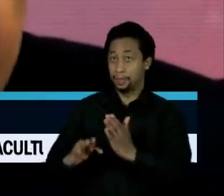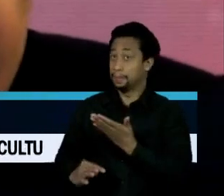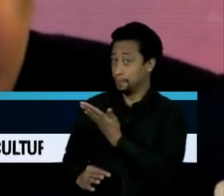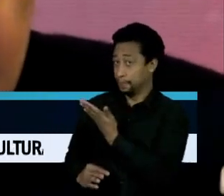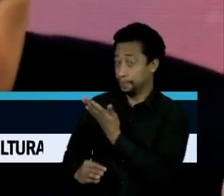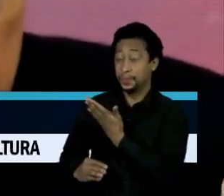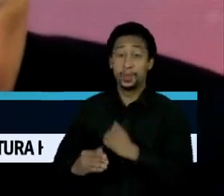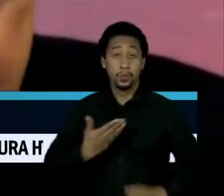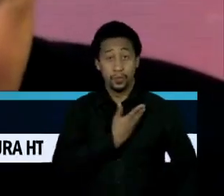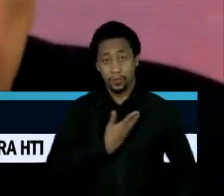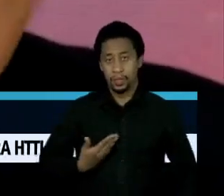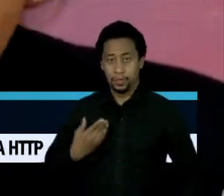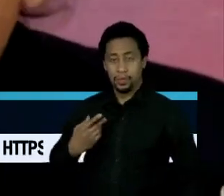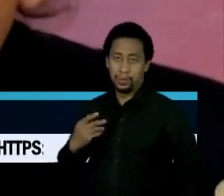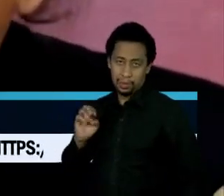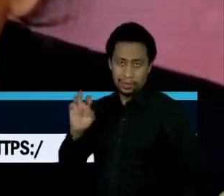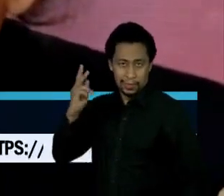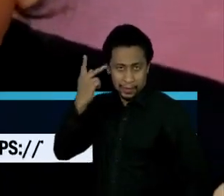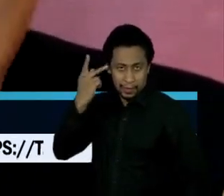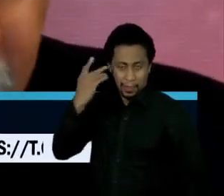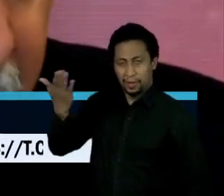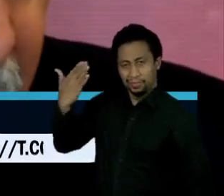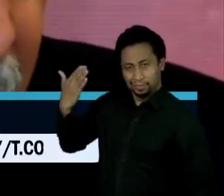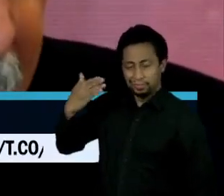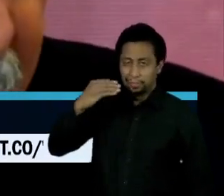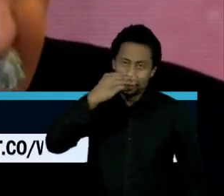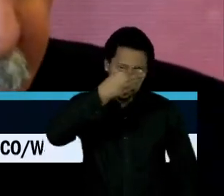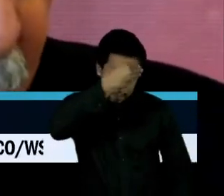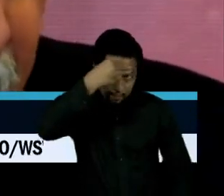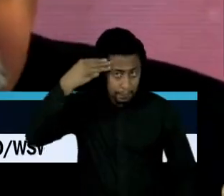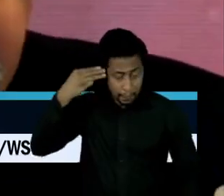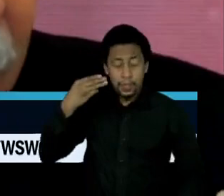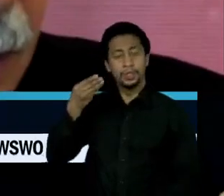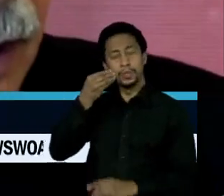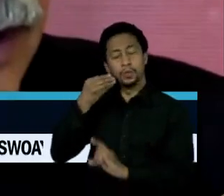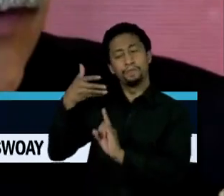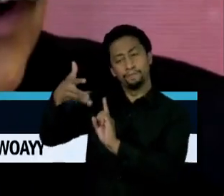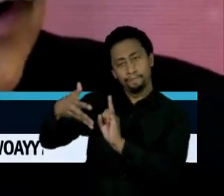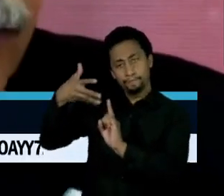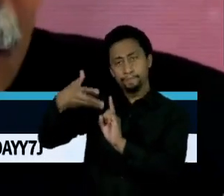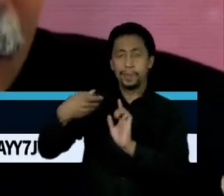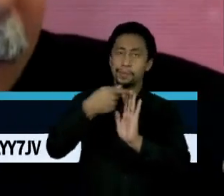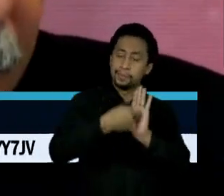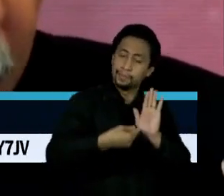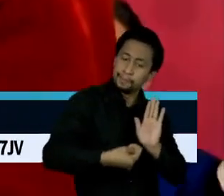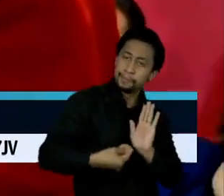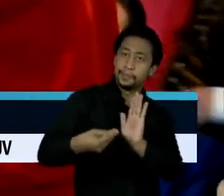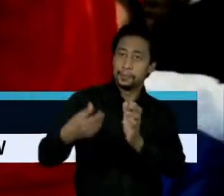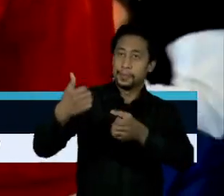Suplicy tomou a fala e cobrou mais espaço na formulação dos documentos de campanha.